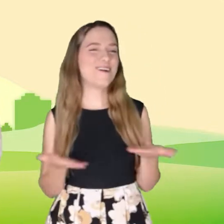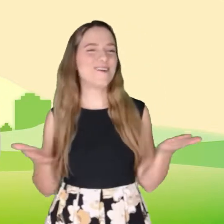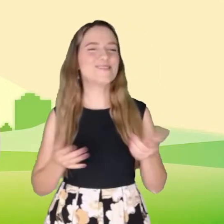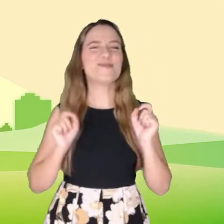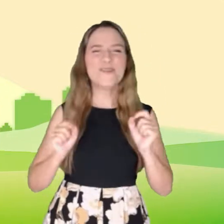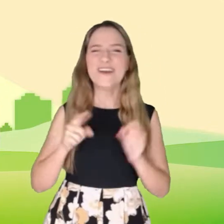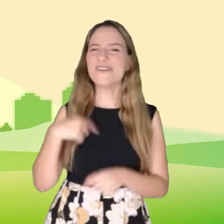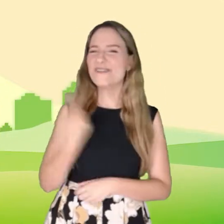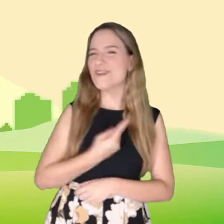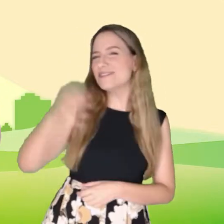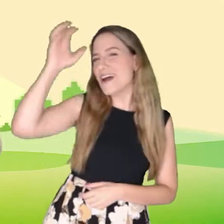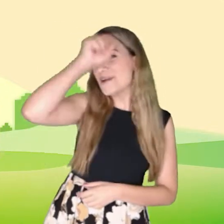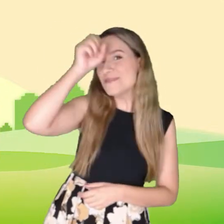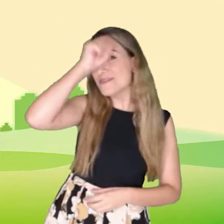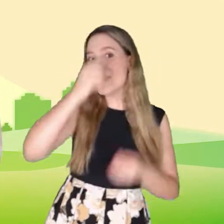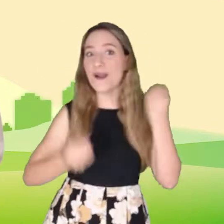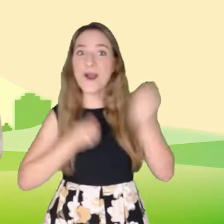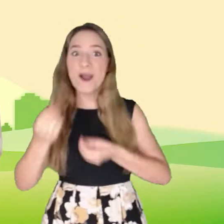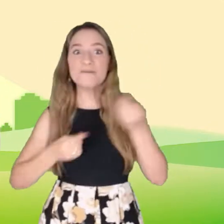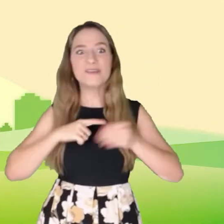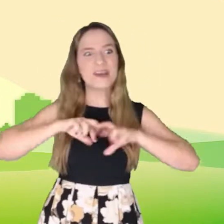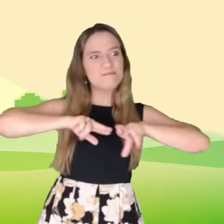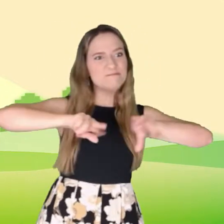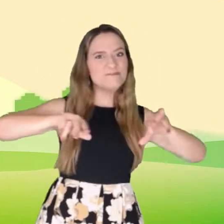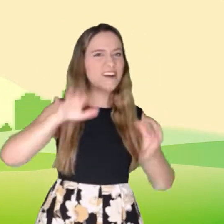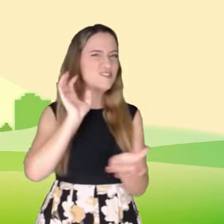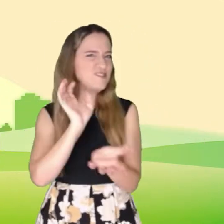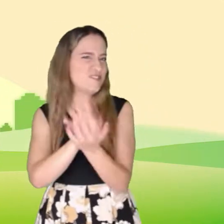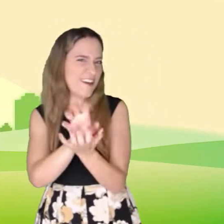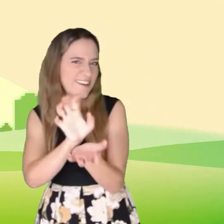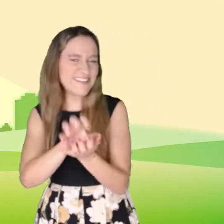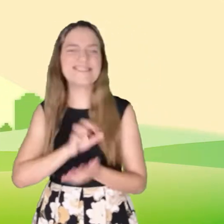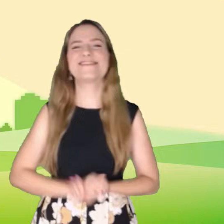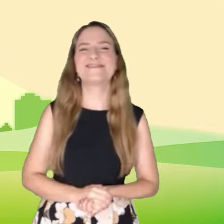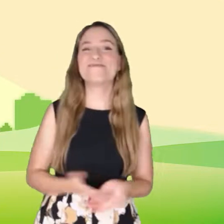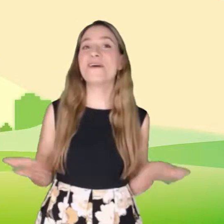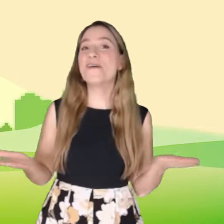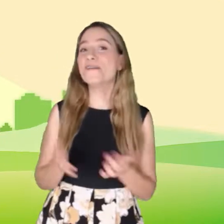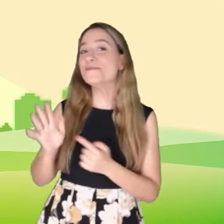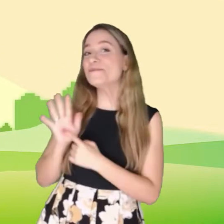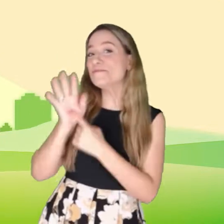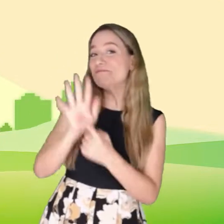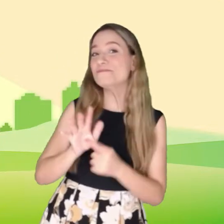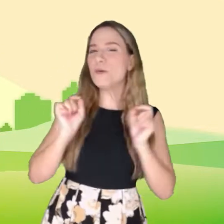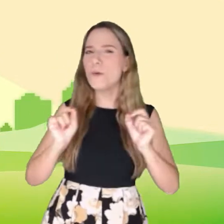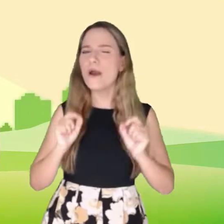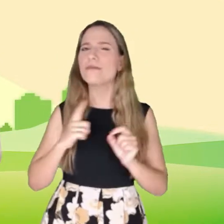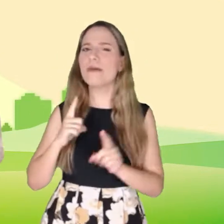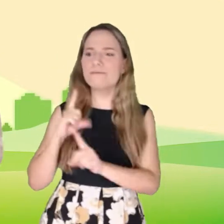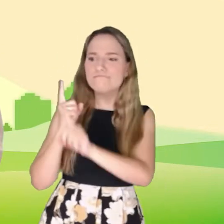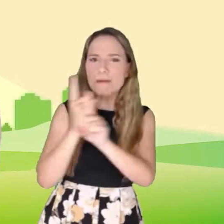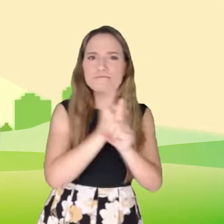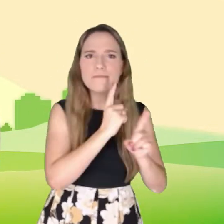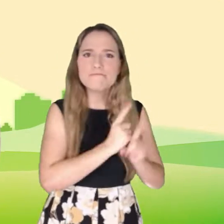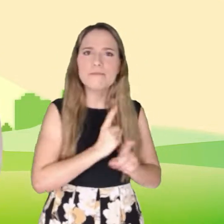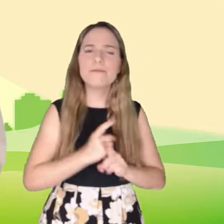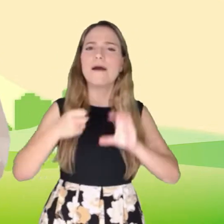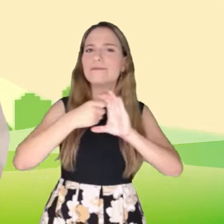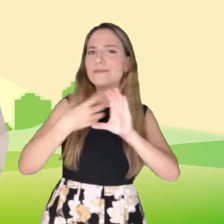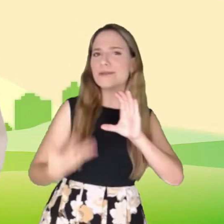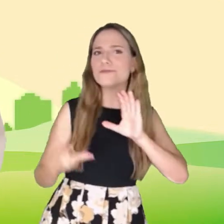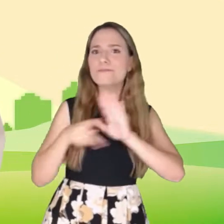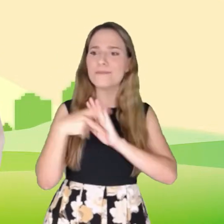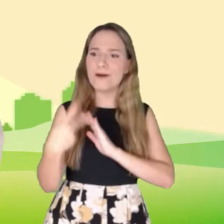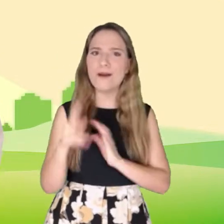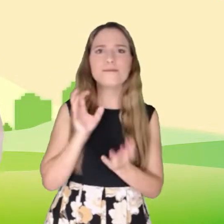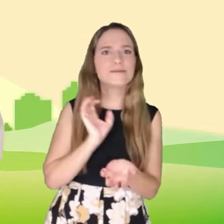vamos explorar o universo dos jacarés. Durante esse episódio, vamos descobrir algumas das características